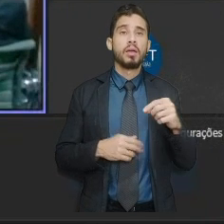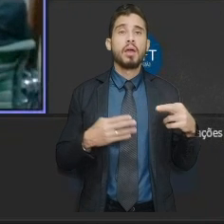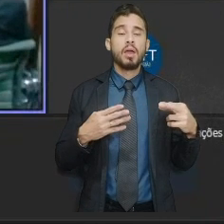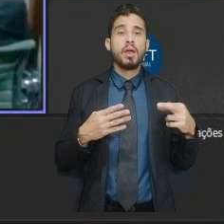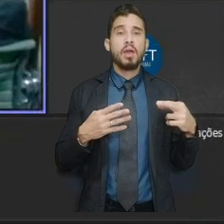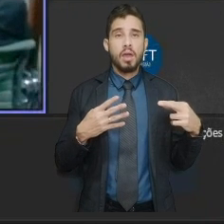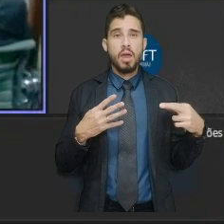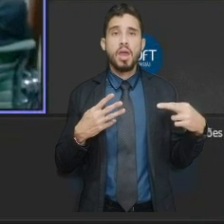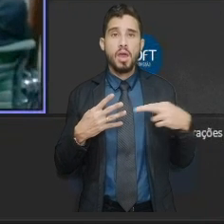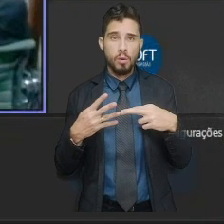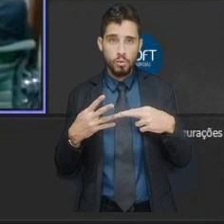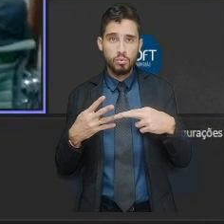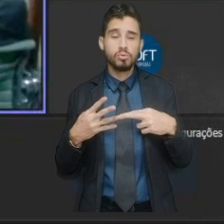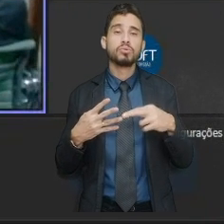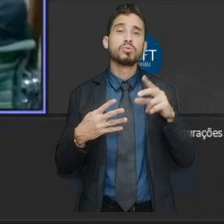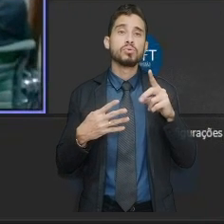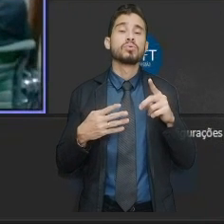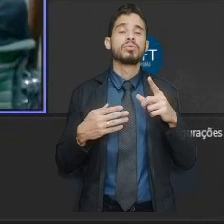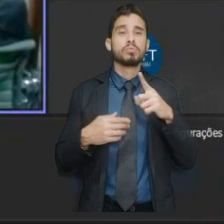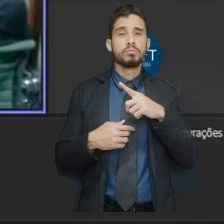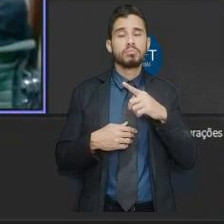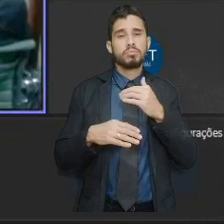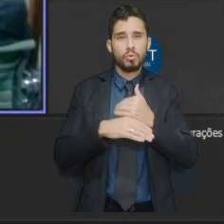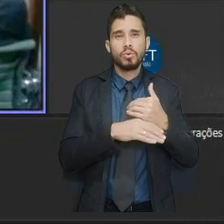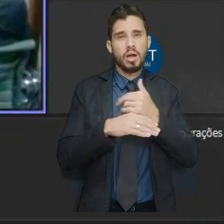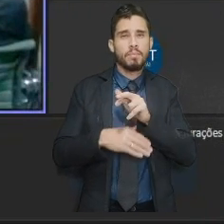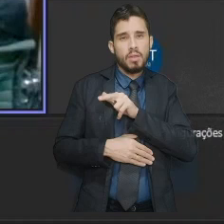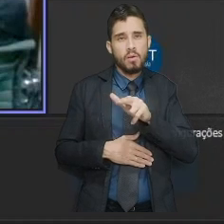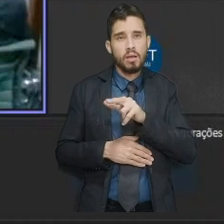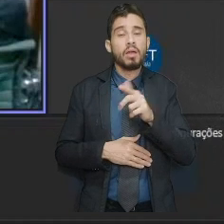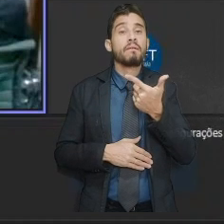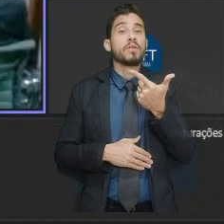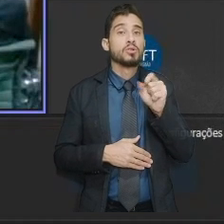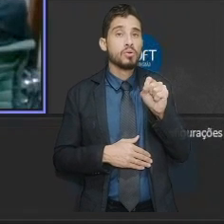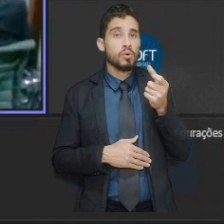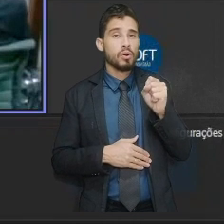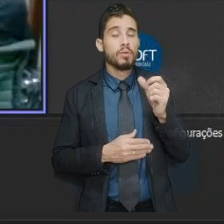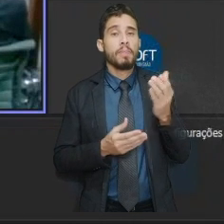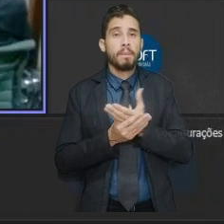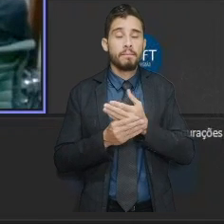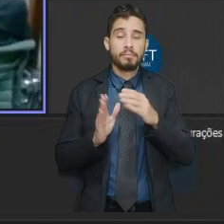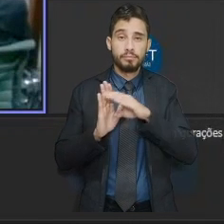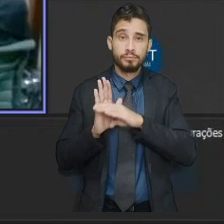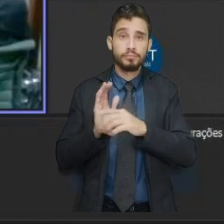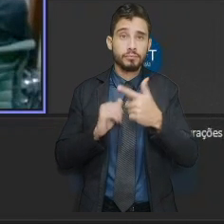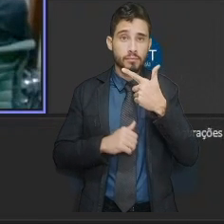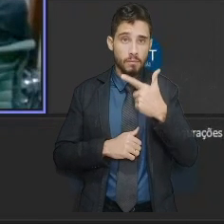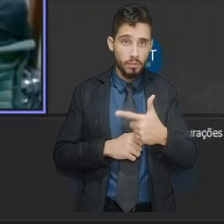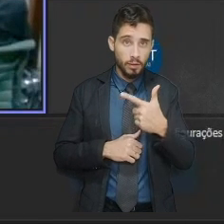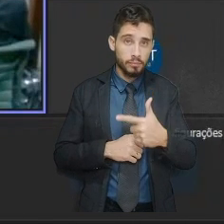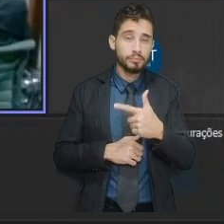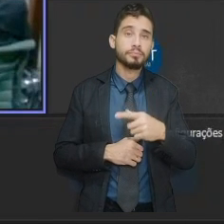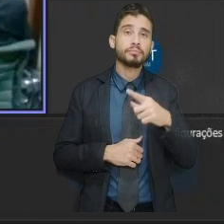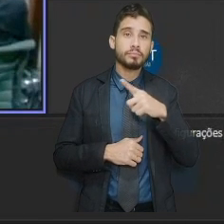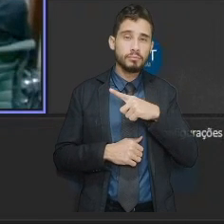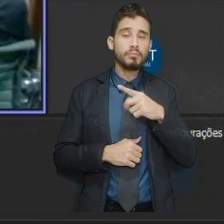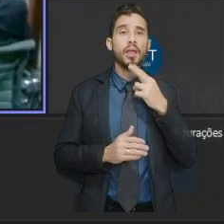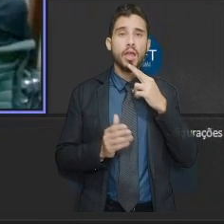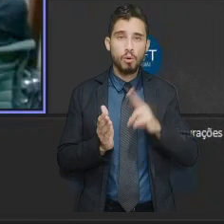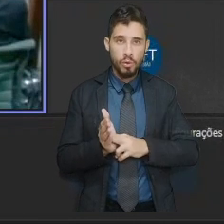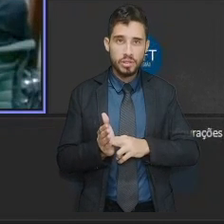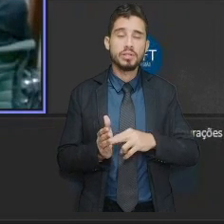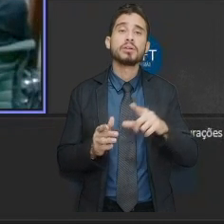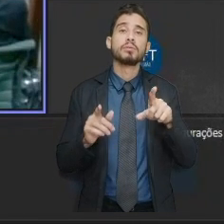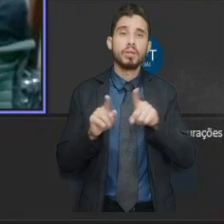Lista número 1, recurso conhecido e não provido, unânime, são 28 processos. Lista 2, recurso conhecido e